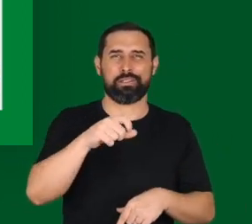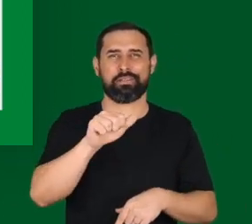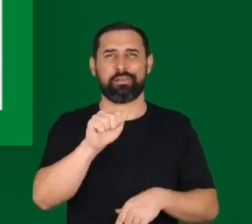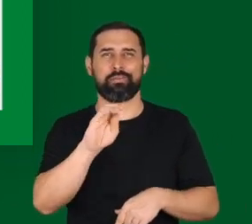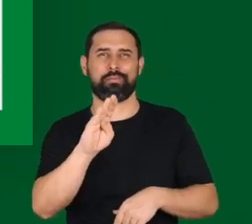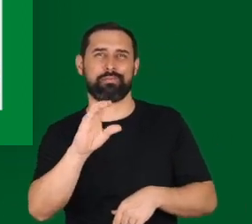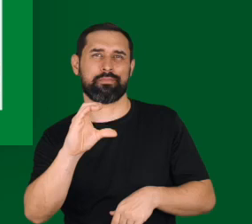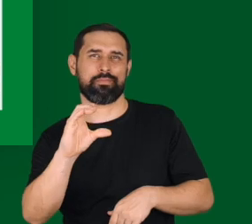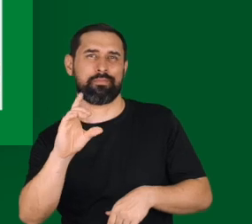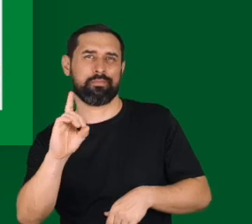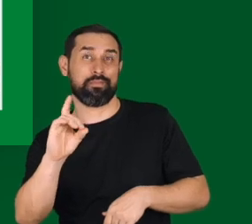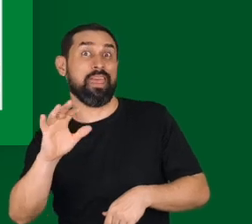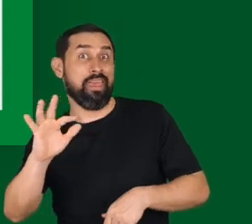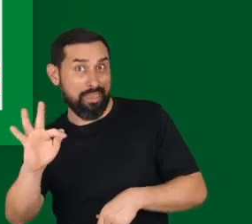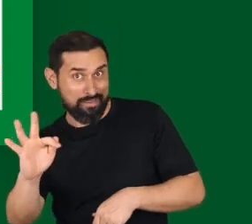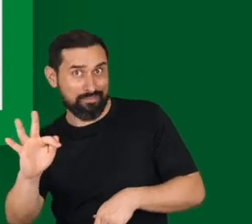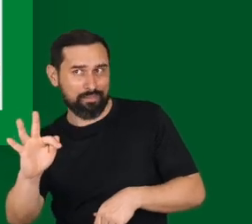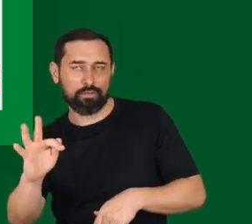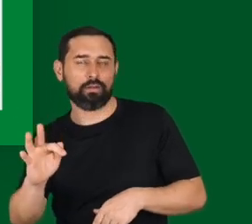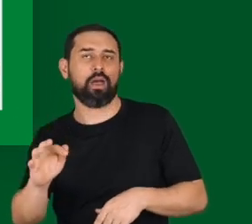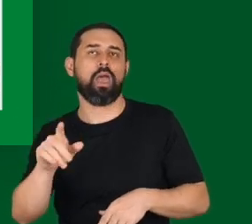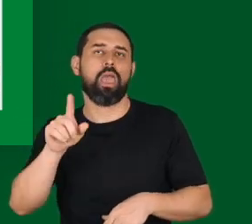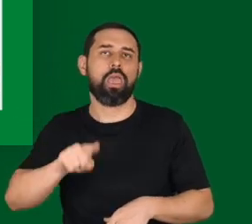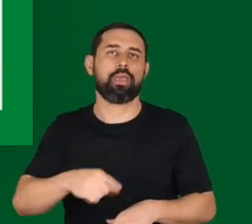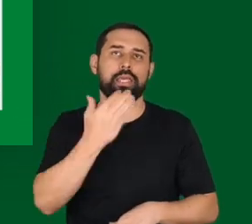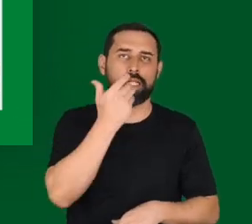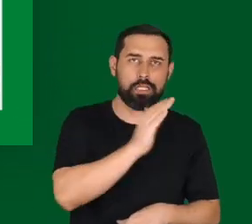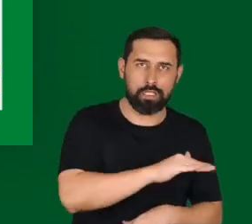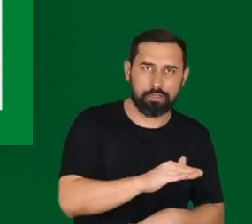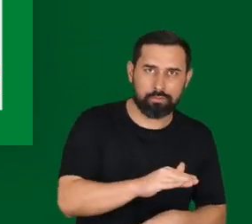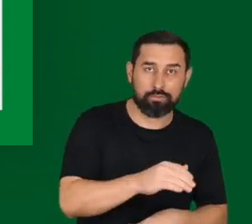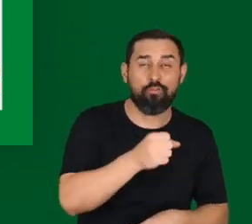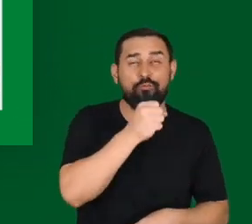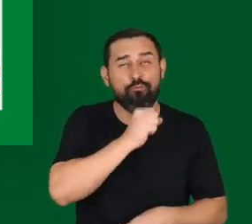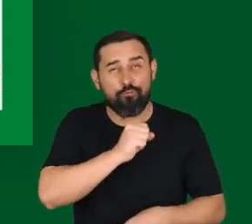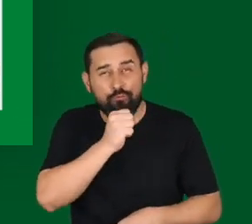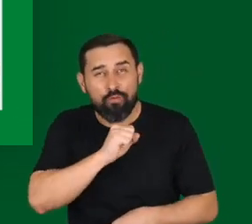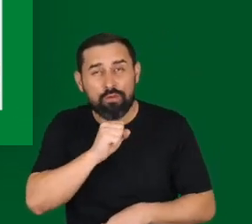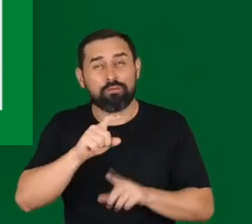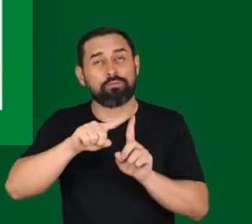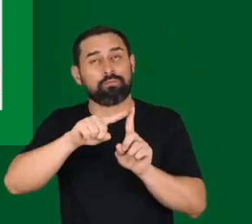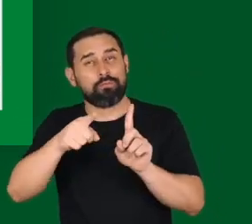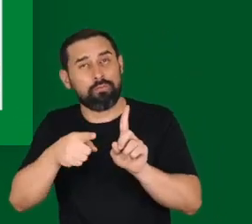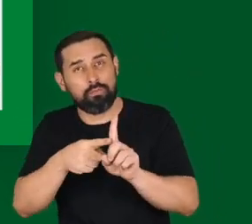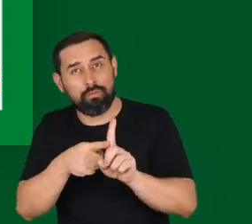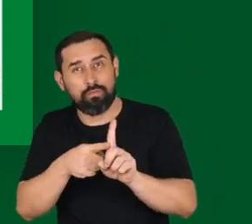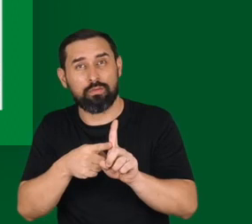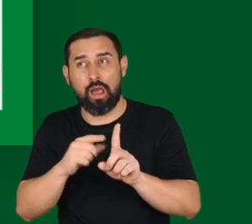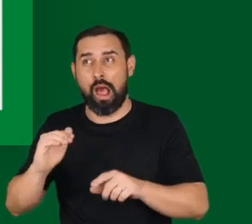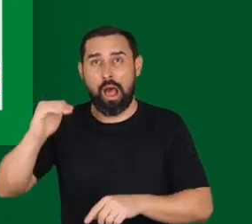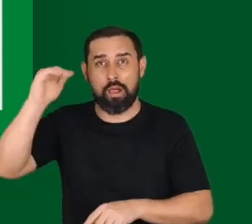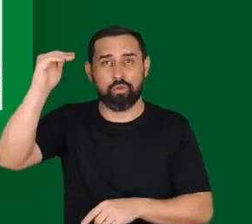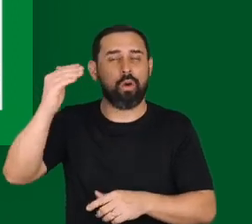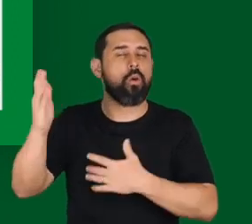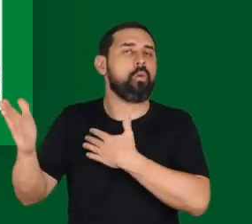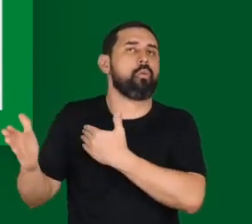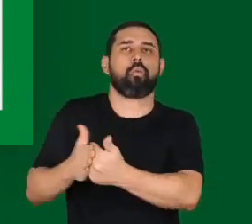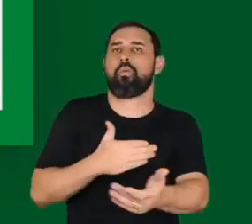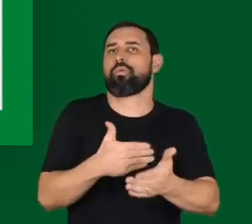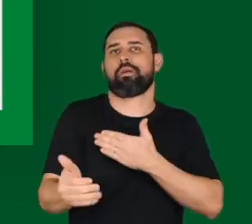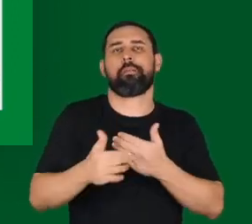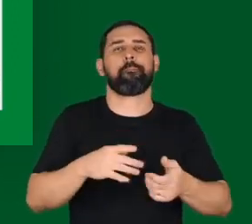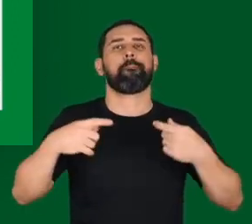o XABCDEF, né, agora, ele vale para criança, para idoso, para adulto,